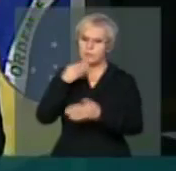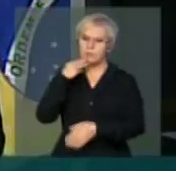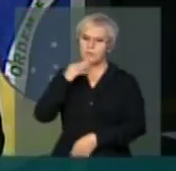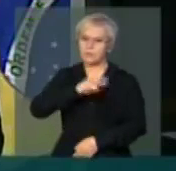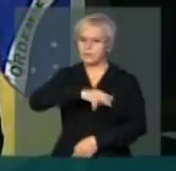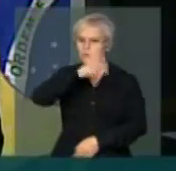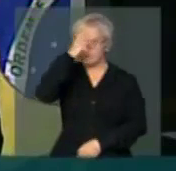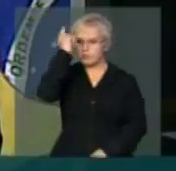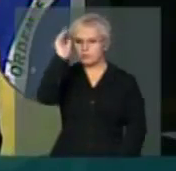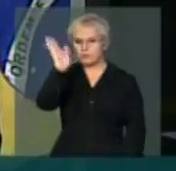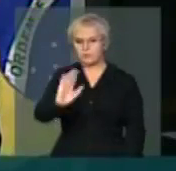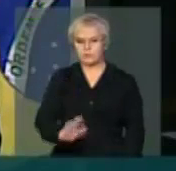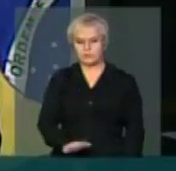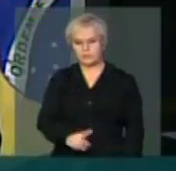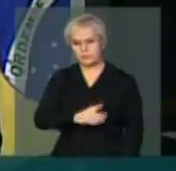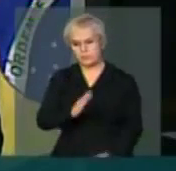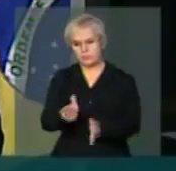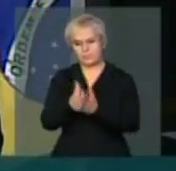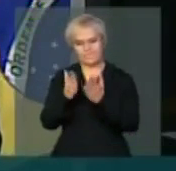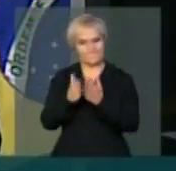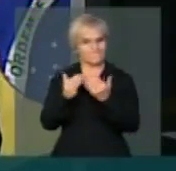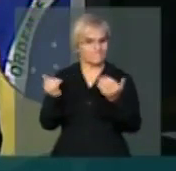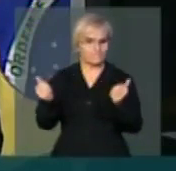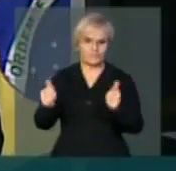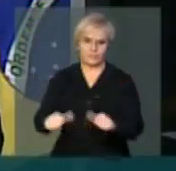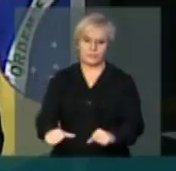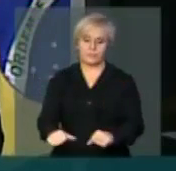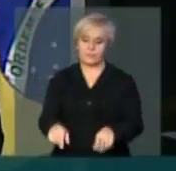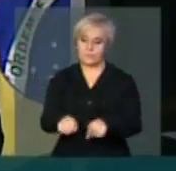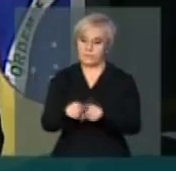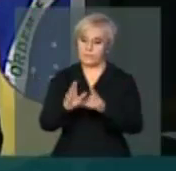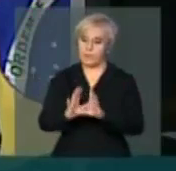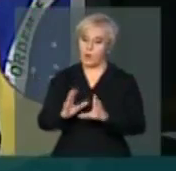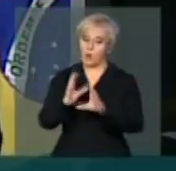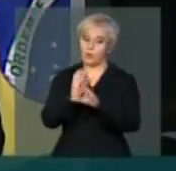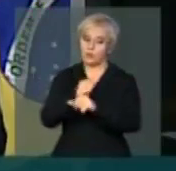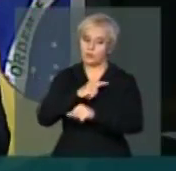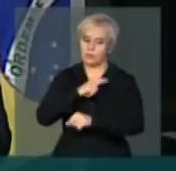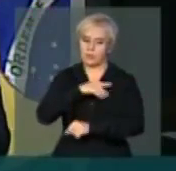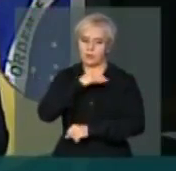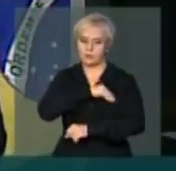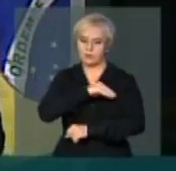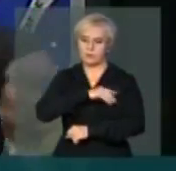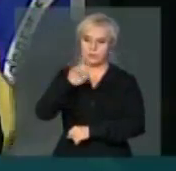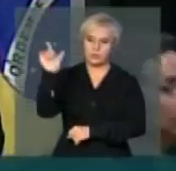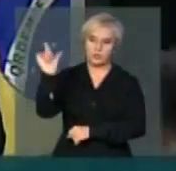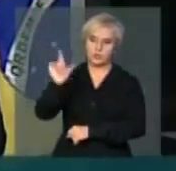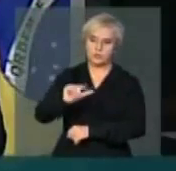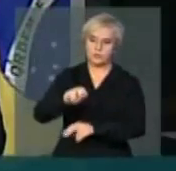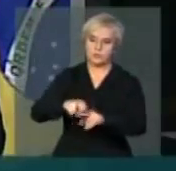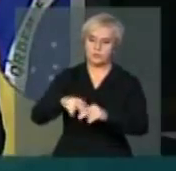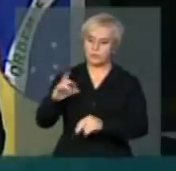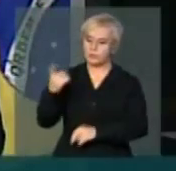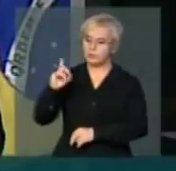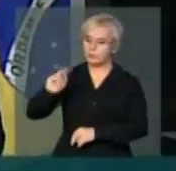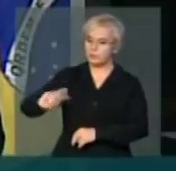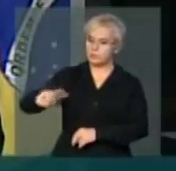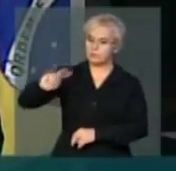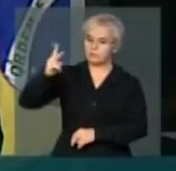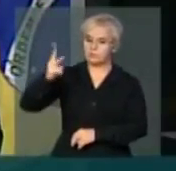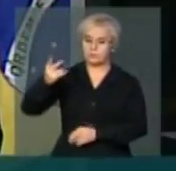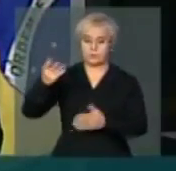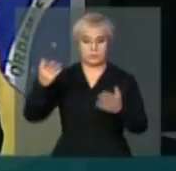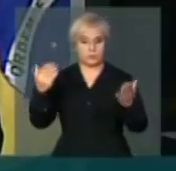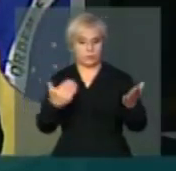brasileiros deixaram a miséria. Visto que a totalidade deles teve renda decrescida com a alta do dólar, está claro que o governo